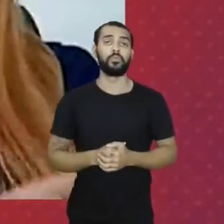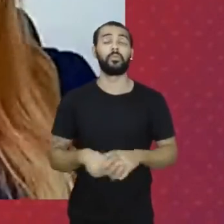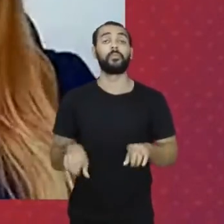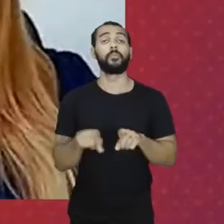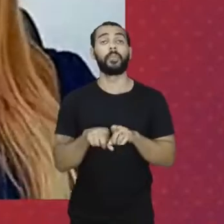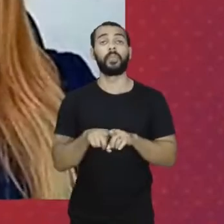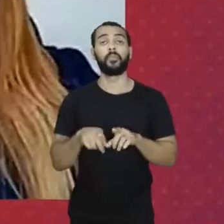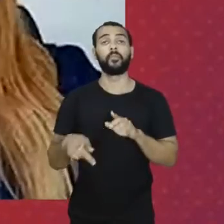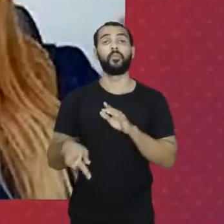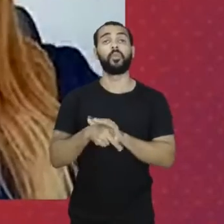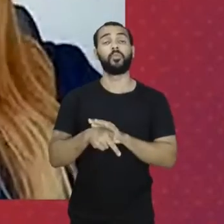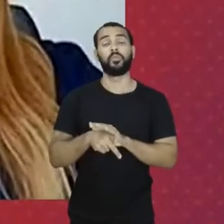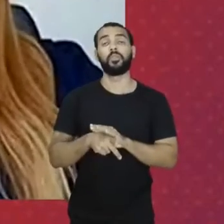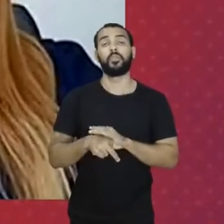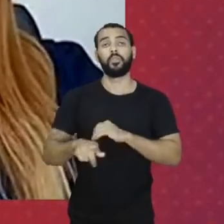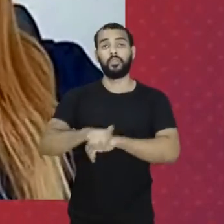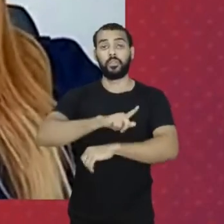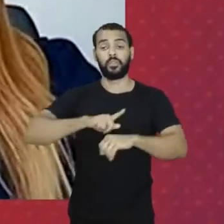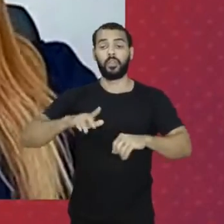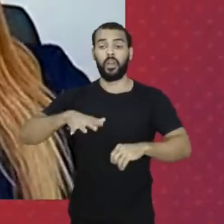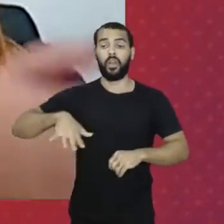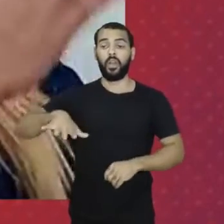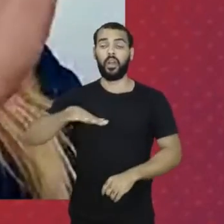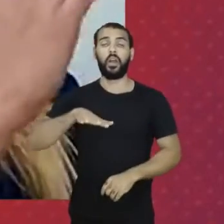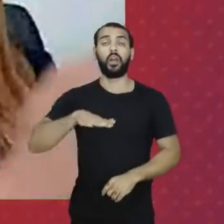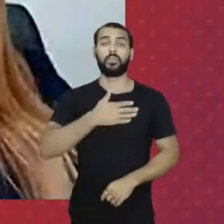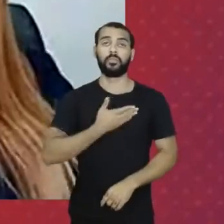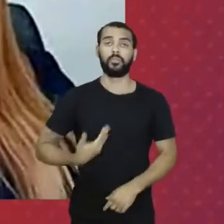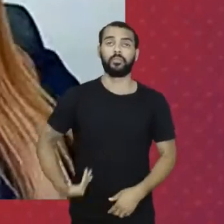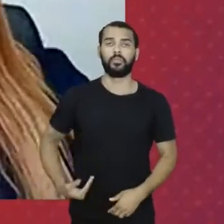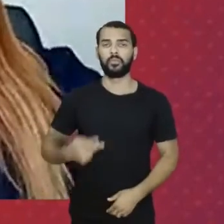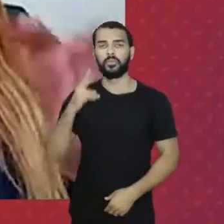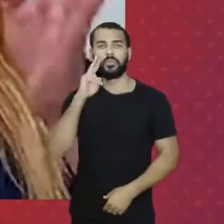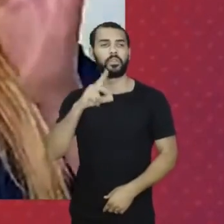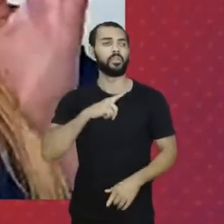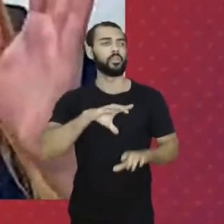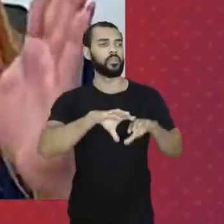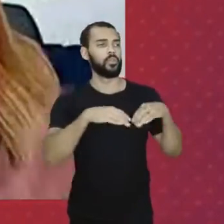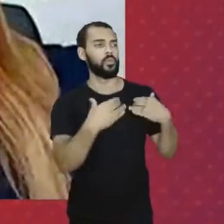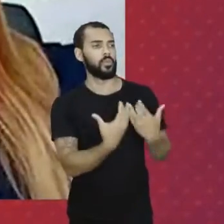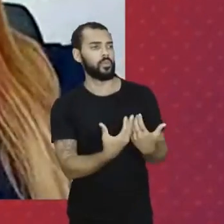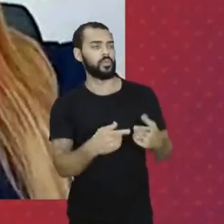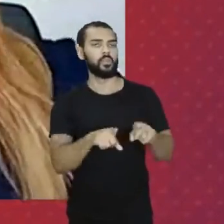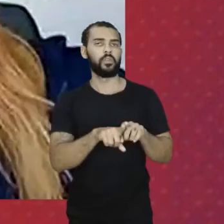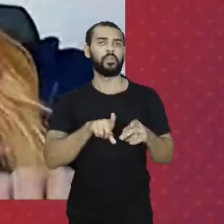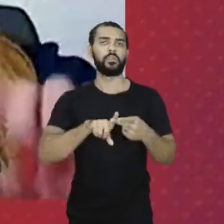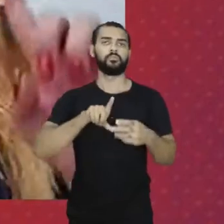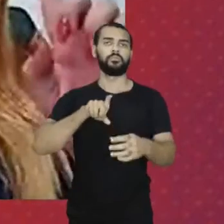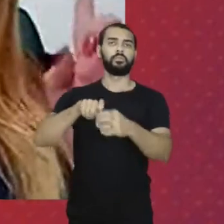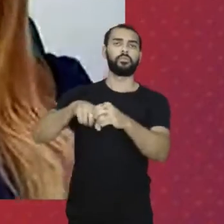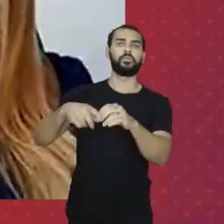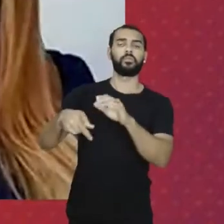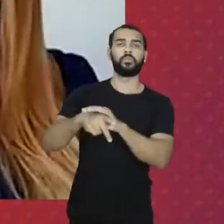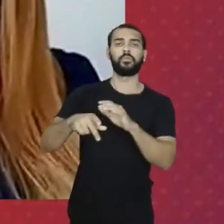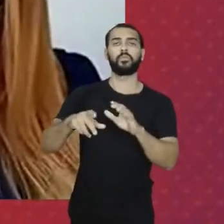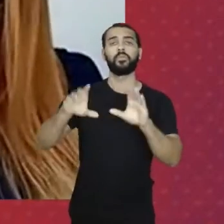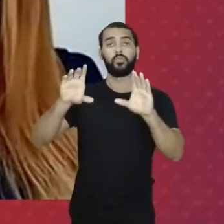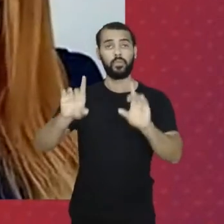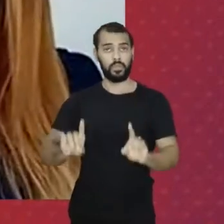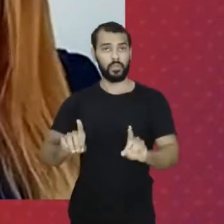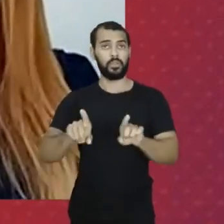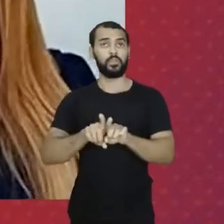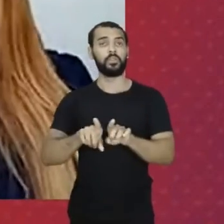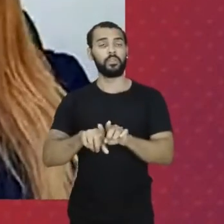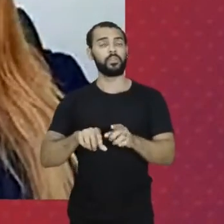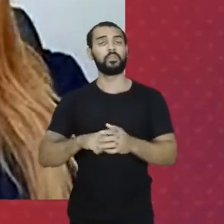pública também. Se a gente for olhar a gestão pública, desde as conferências, a ocupação da coordenação, das coordenações que surgiram no